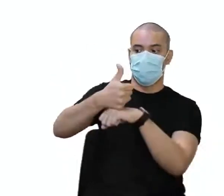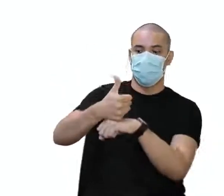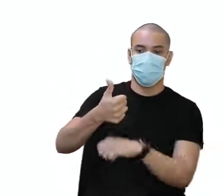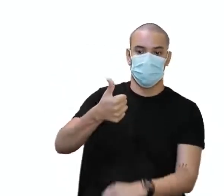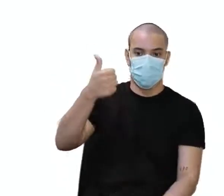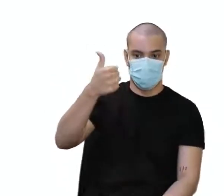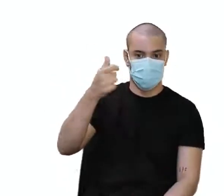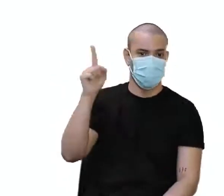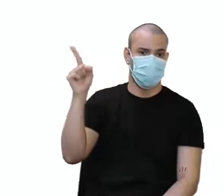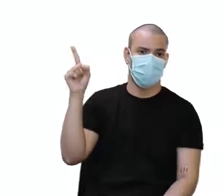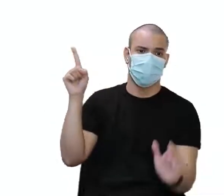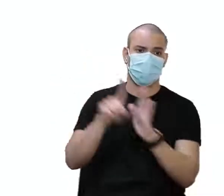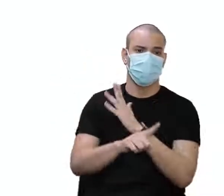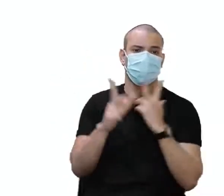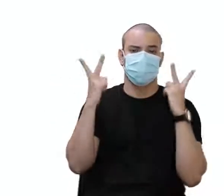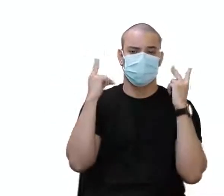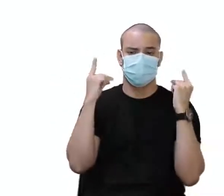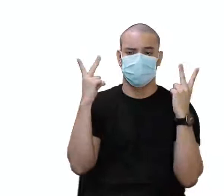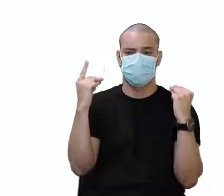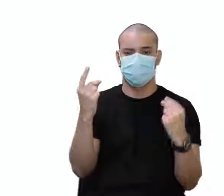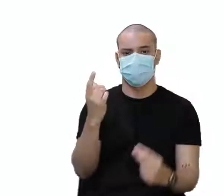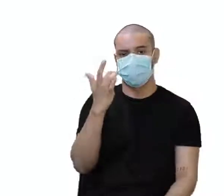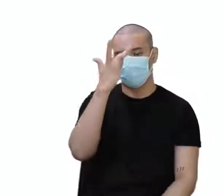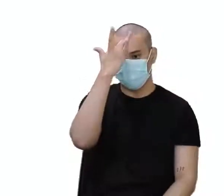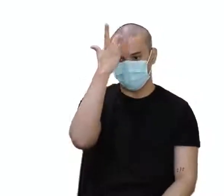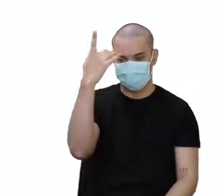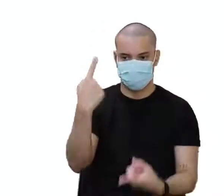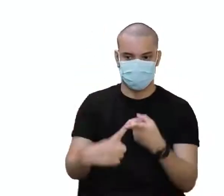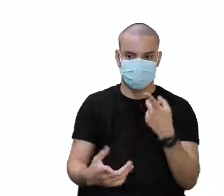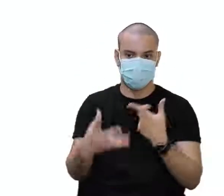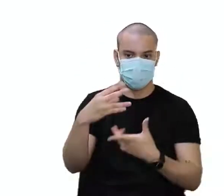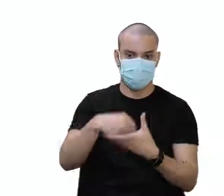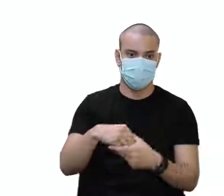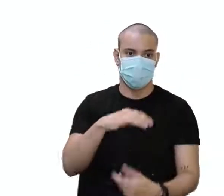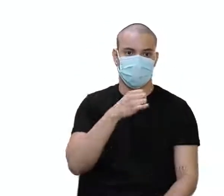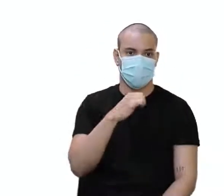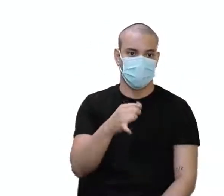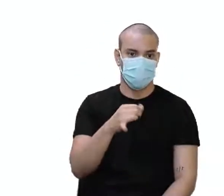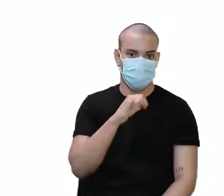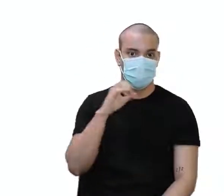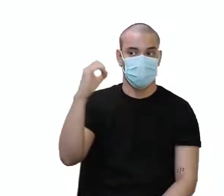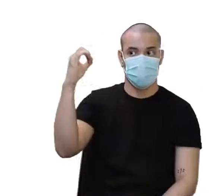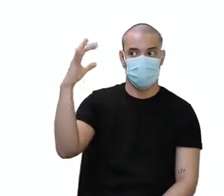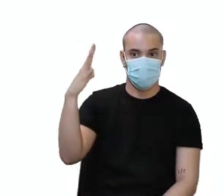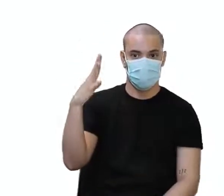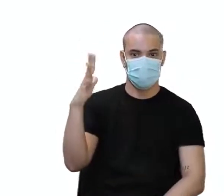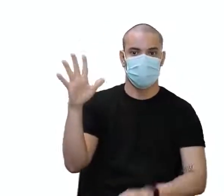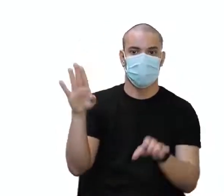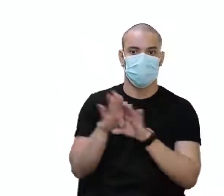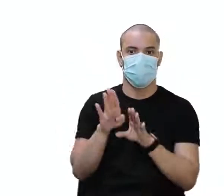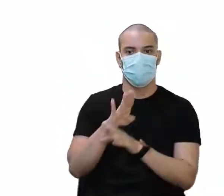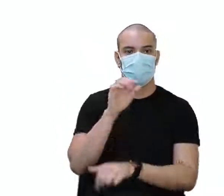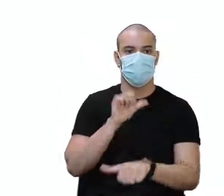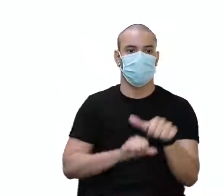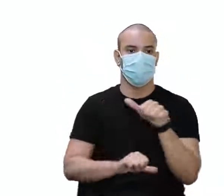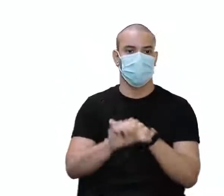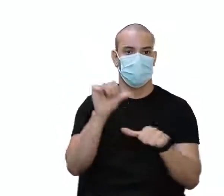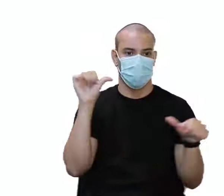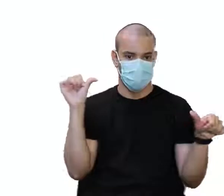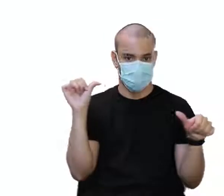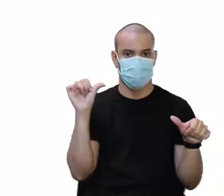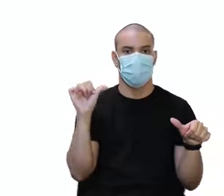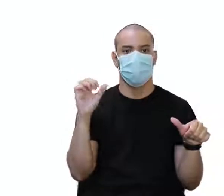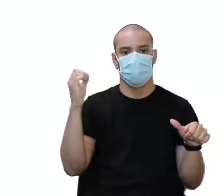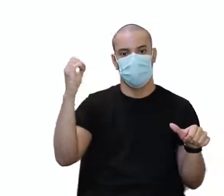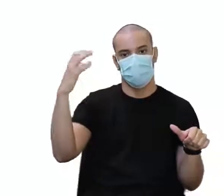trófico. Essa questão está muito tranquila, né? Formam a energia luminosa em energia, transformam,